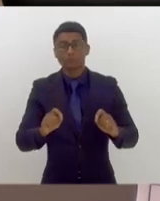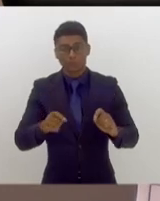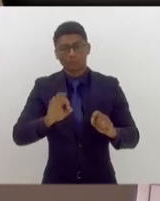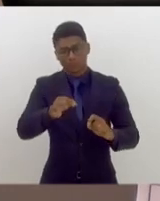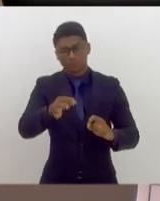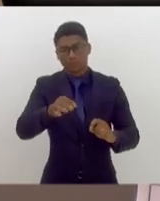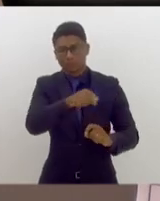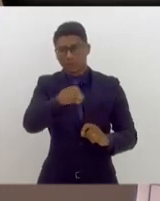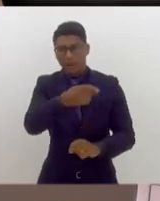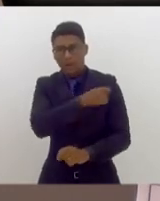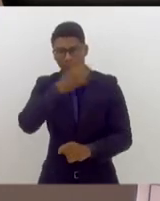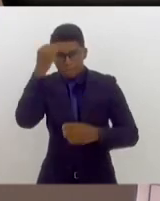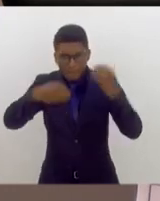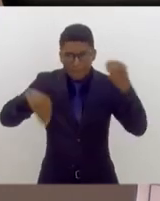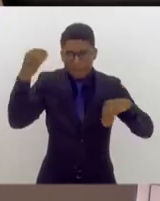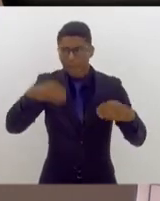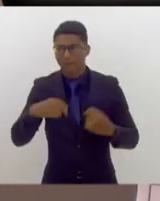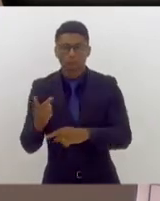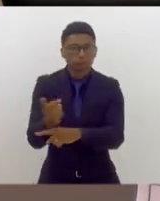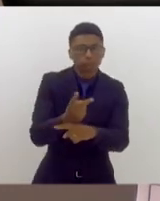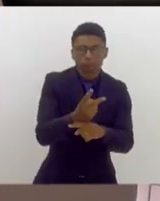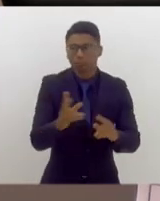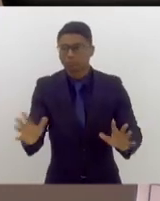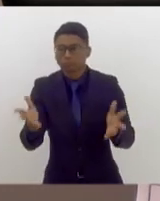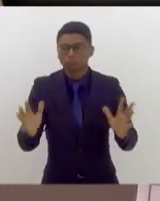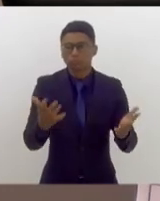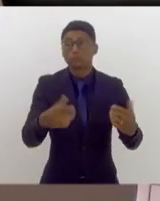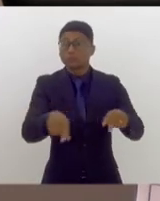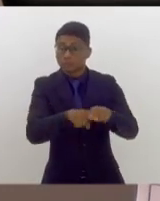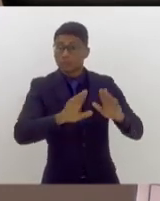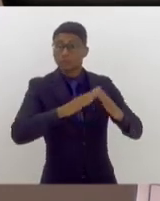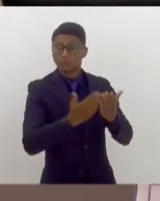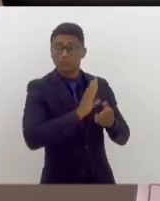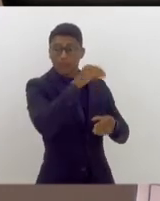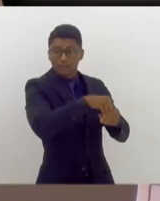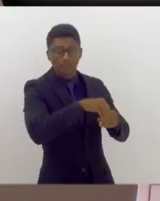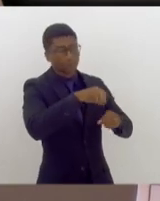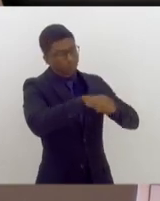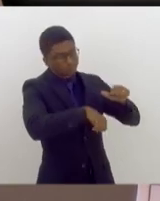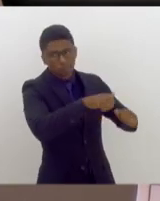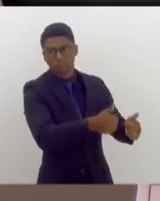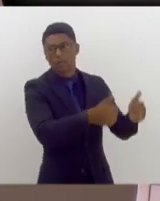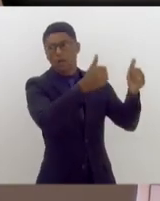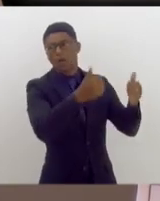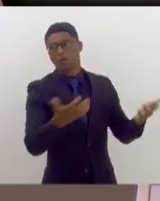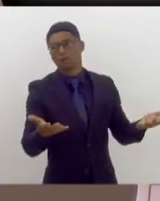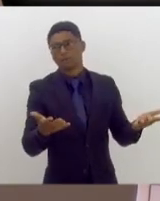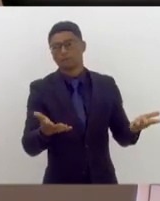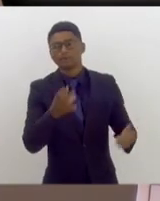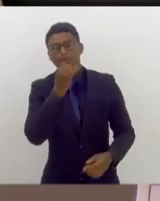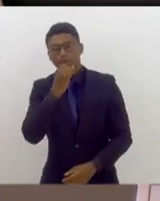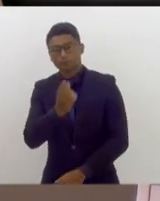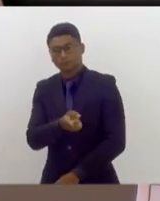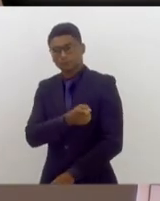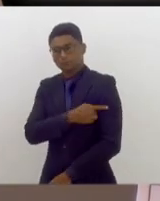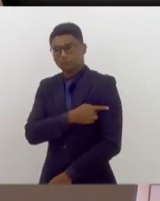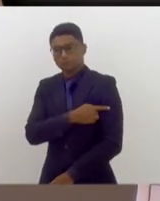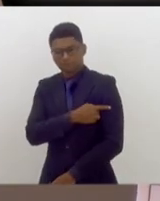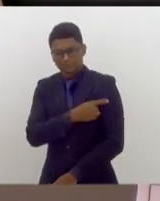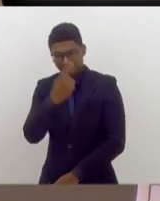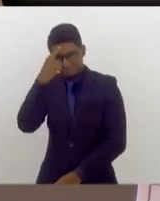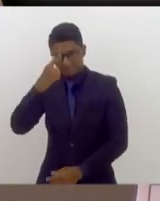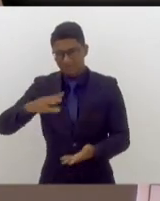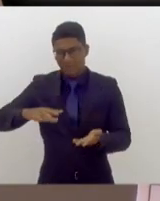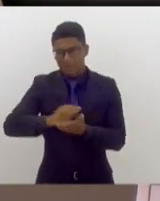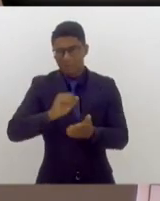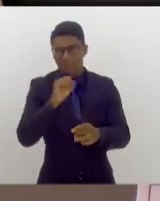ativa com as transformações necessárias à escola. Para a primeira série do ensino fundamental, servia a matrícula universal, a